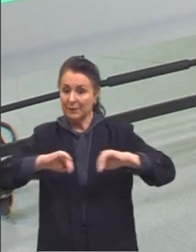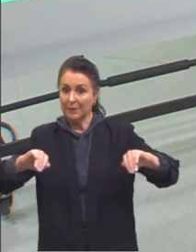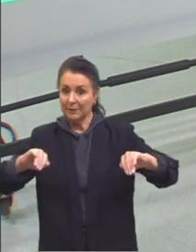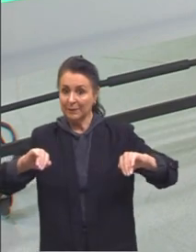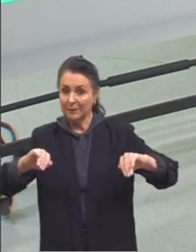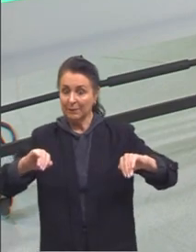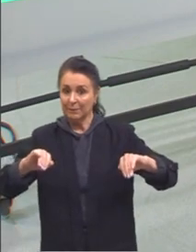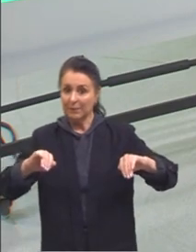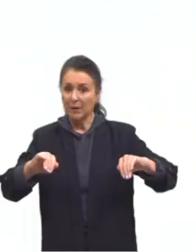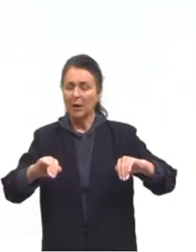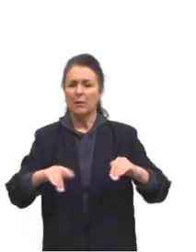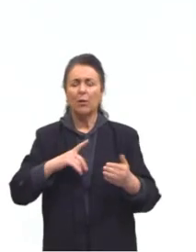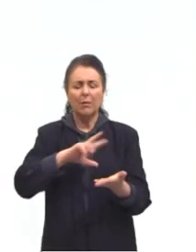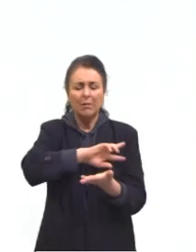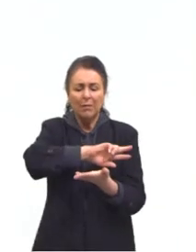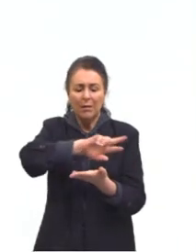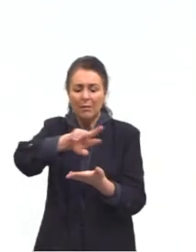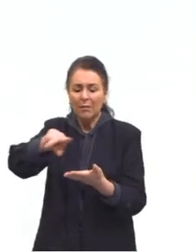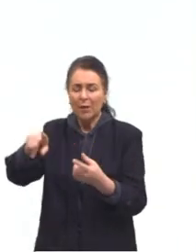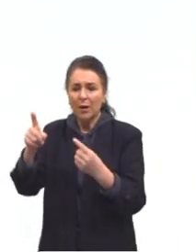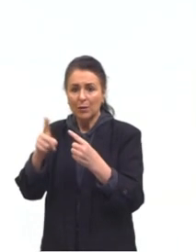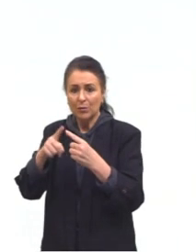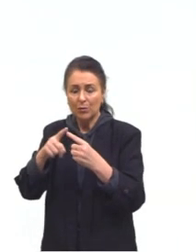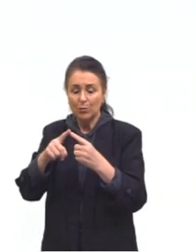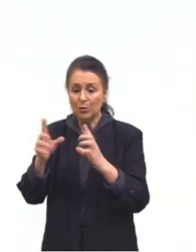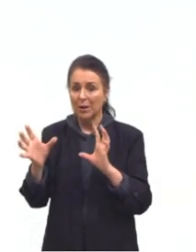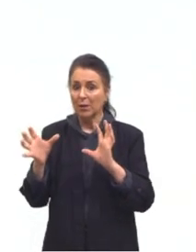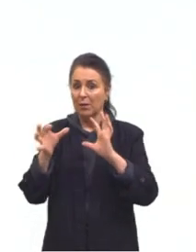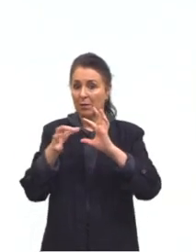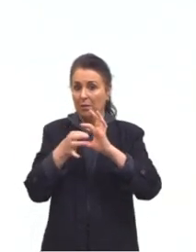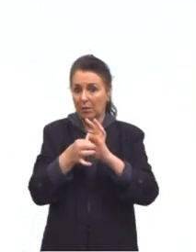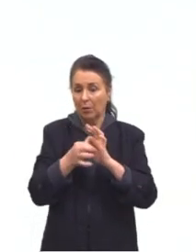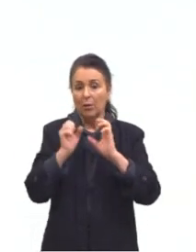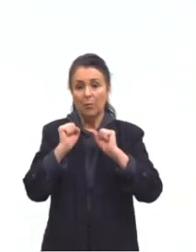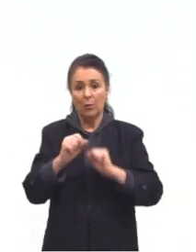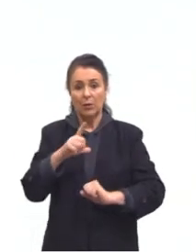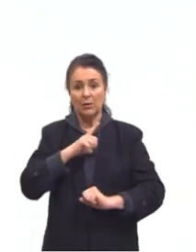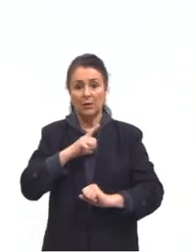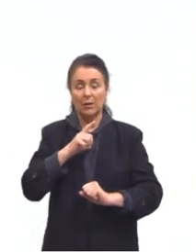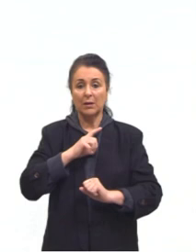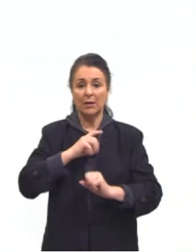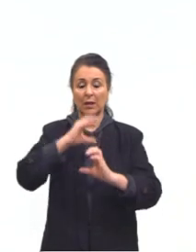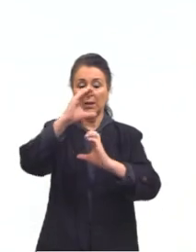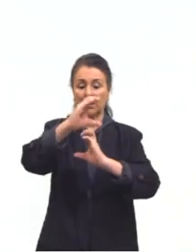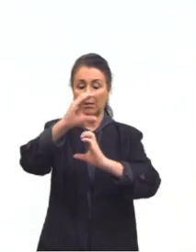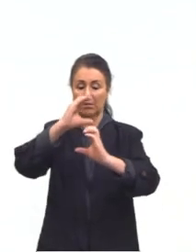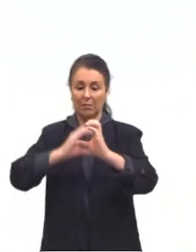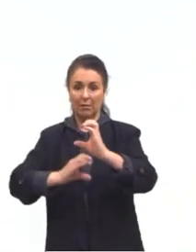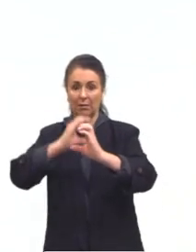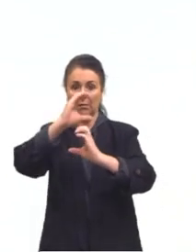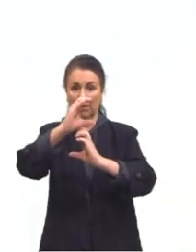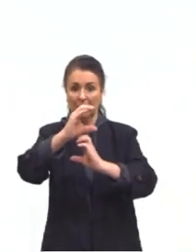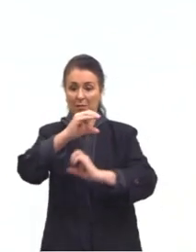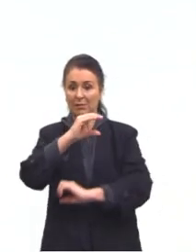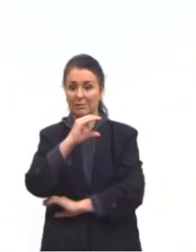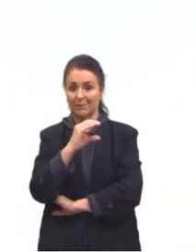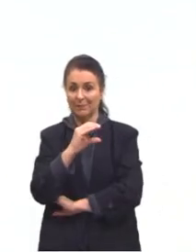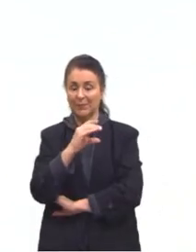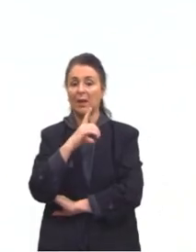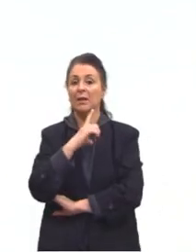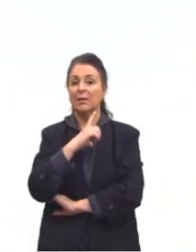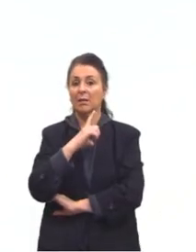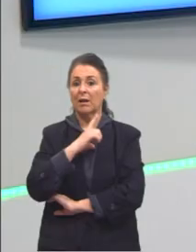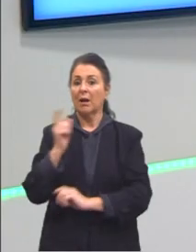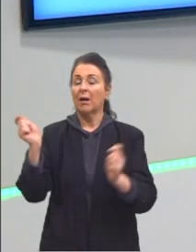funciona variedades de tipo de ligação que eu posso ter nas cadeias carbônicas então além